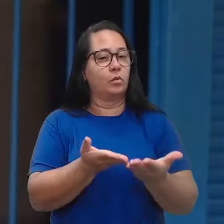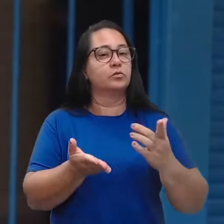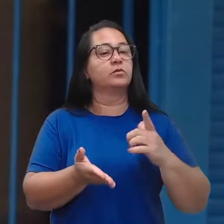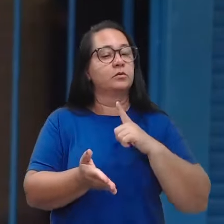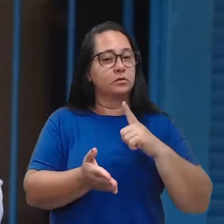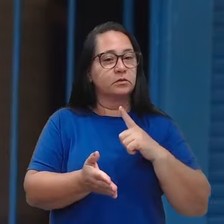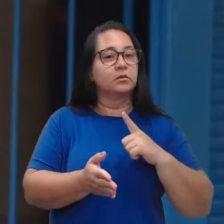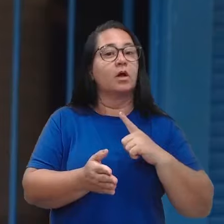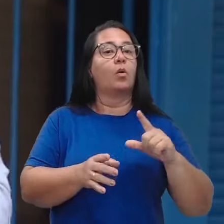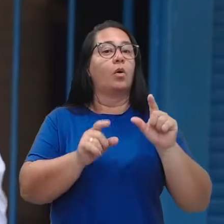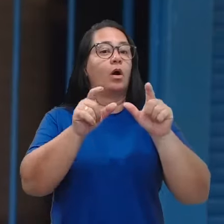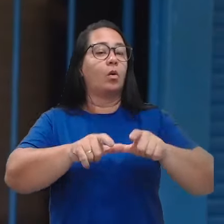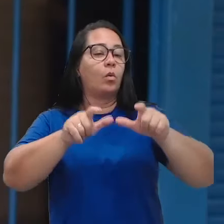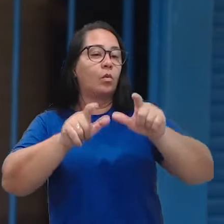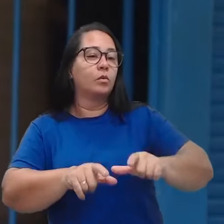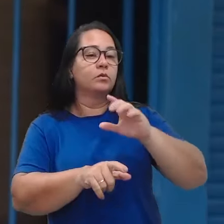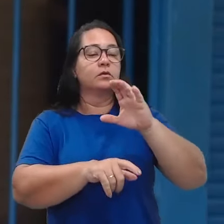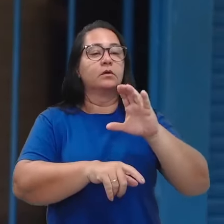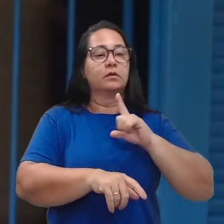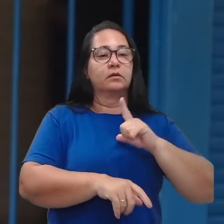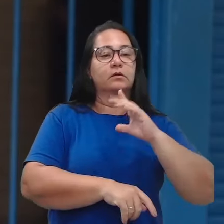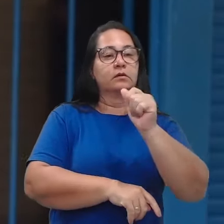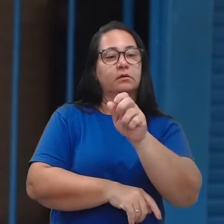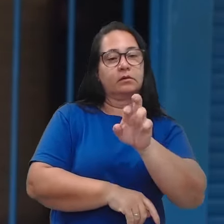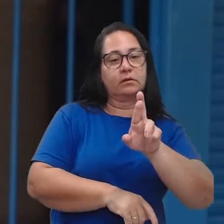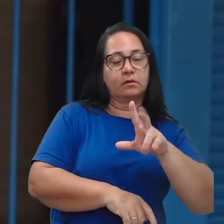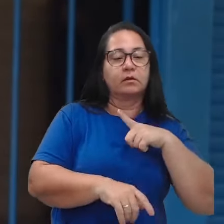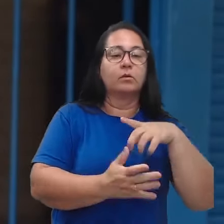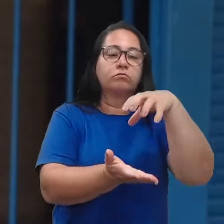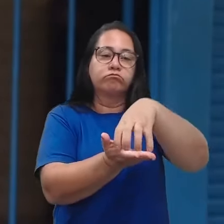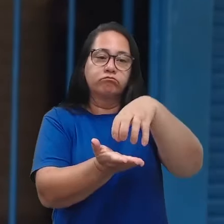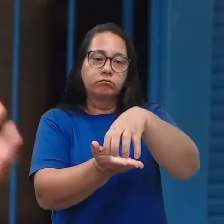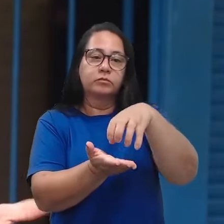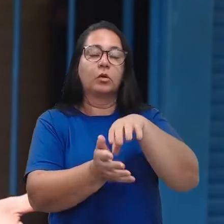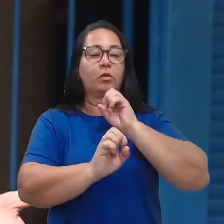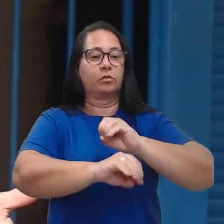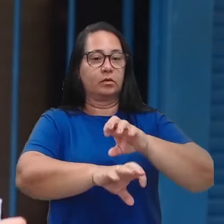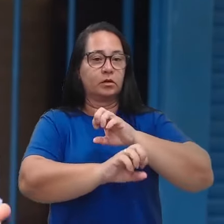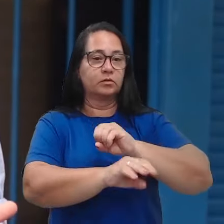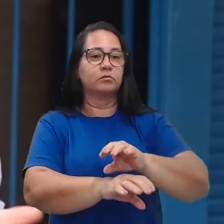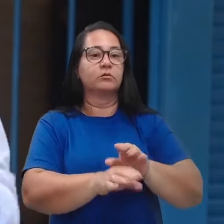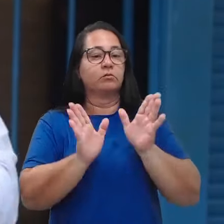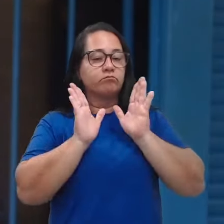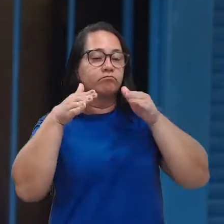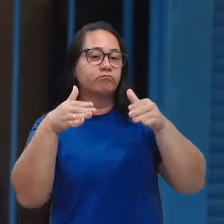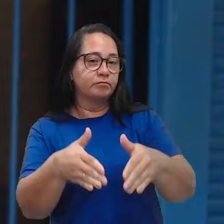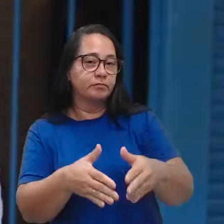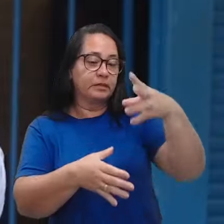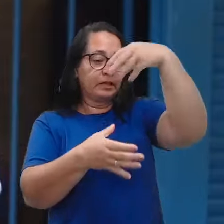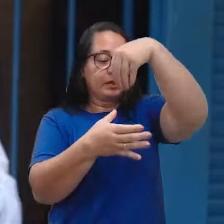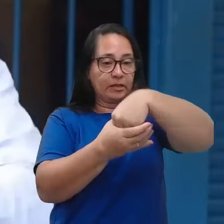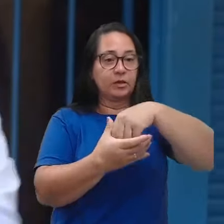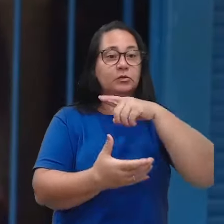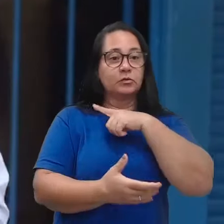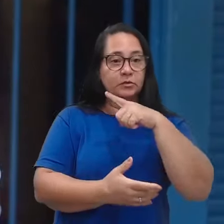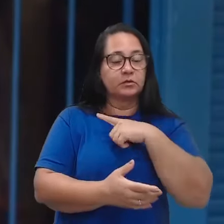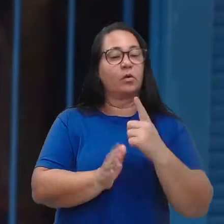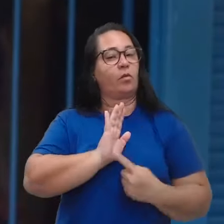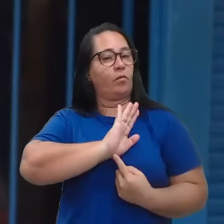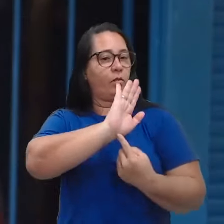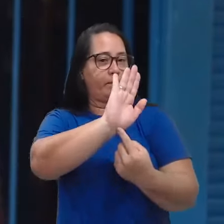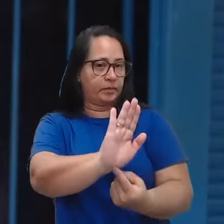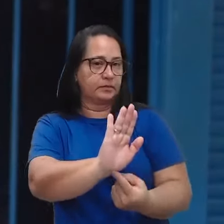no CAE, o Centro de Atendimento Educacional Especializado do Recife. Dentro do CAE funcionam outros centros e eu quero apresentar